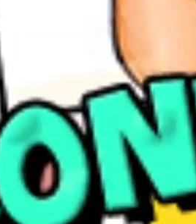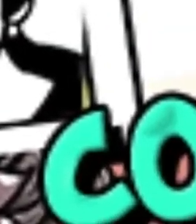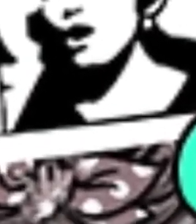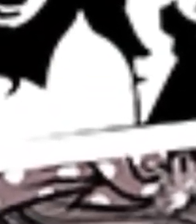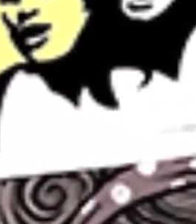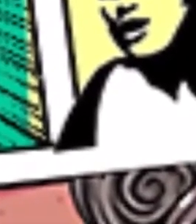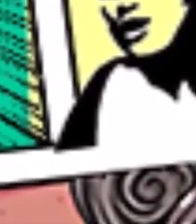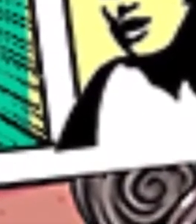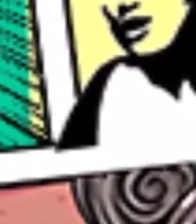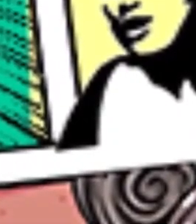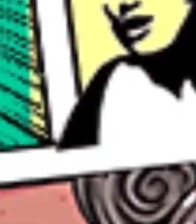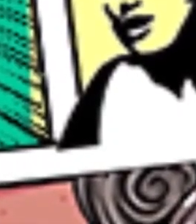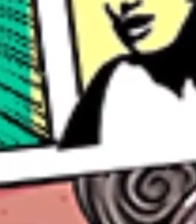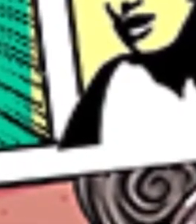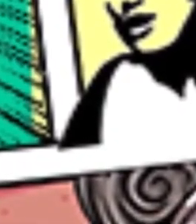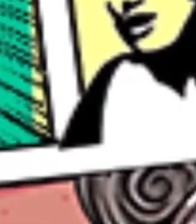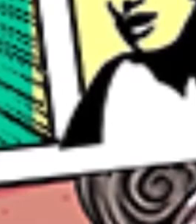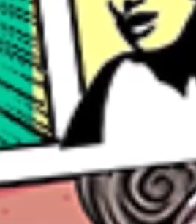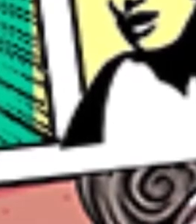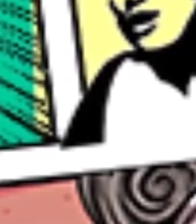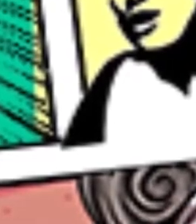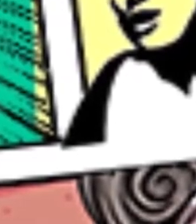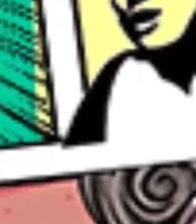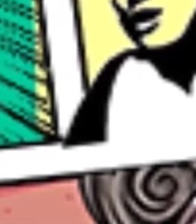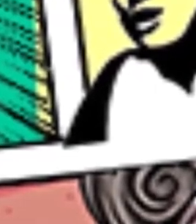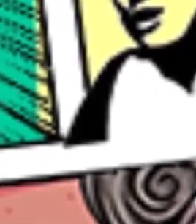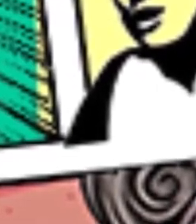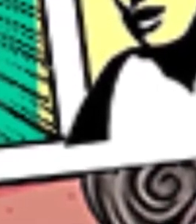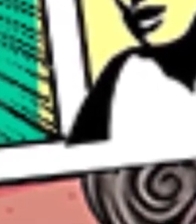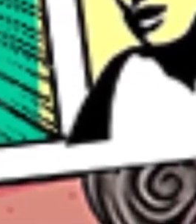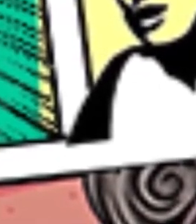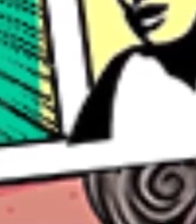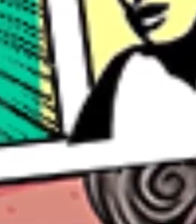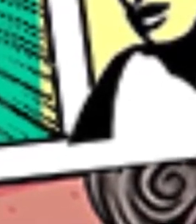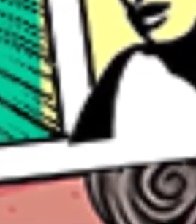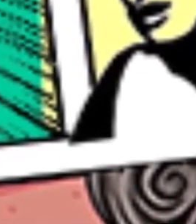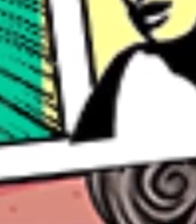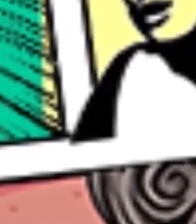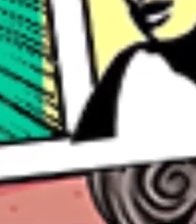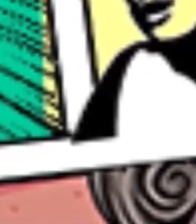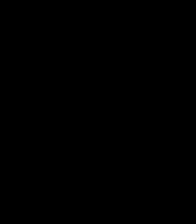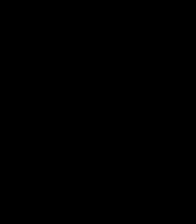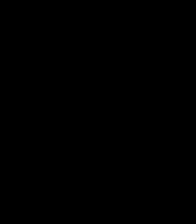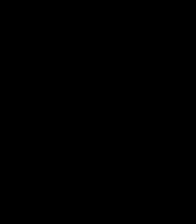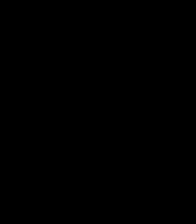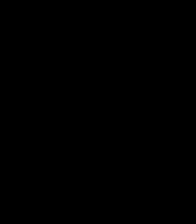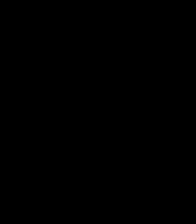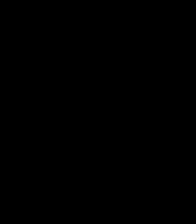quiser. Toda mulher, toda mulher.